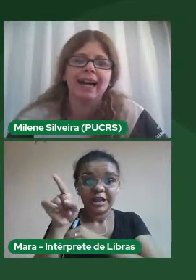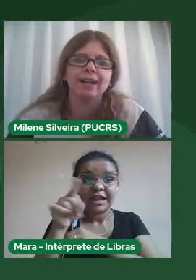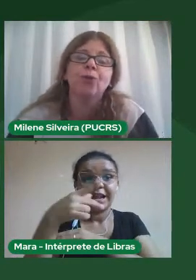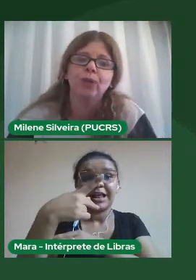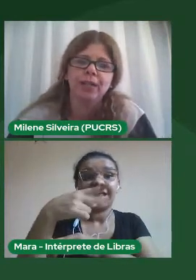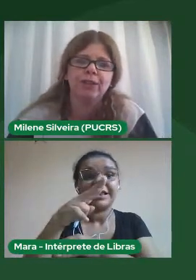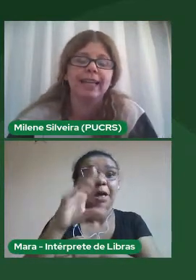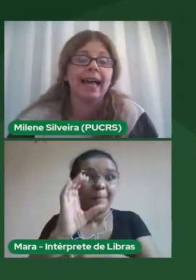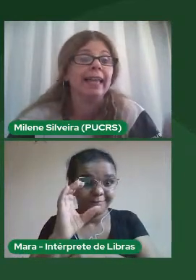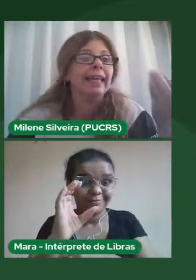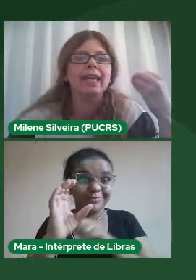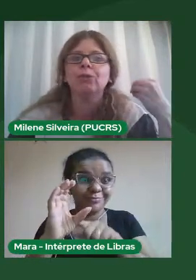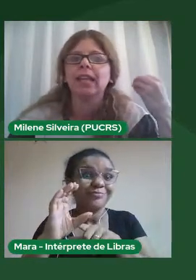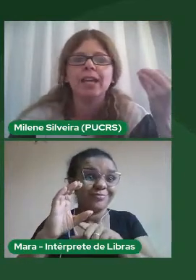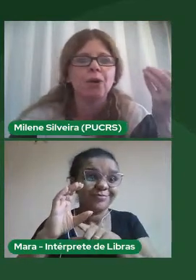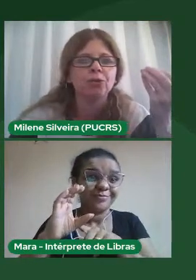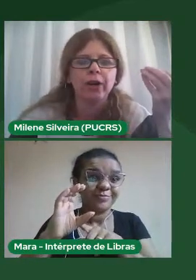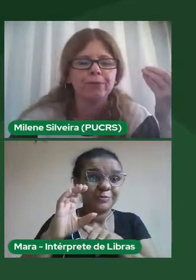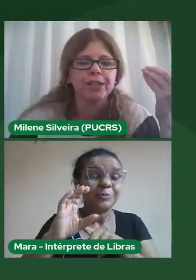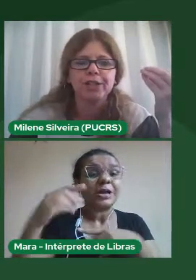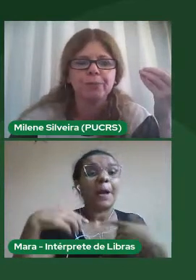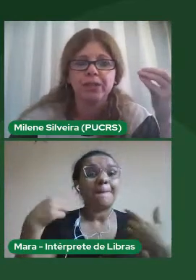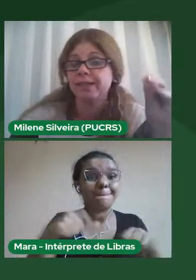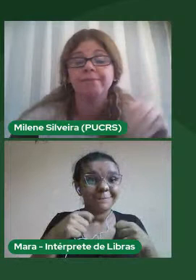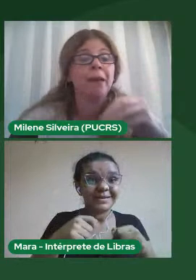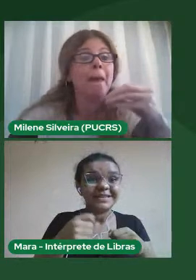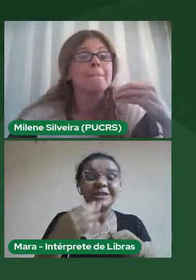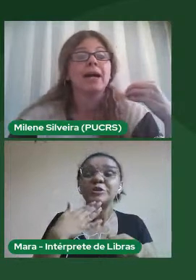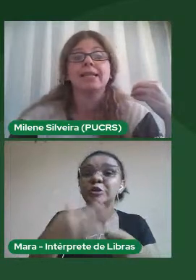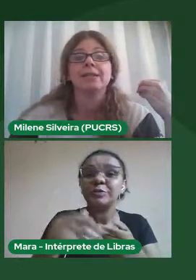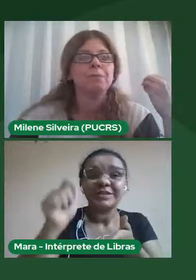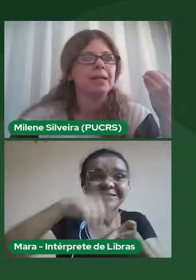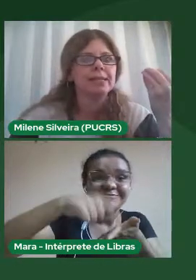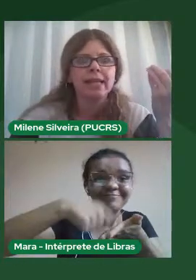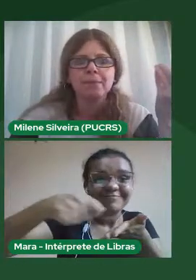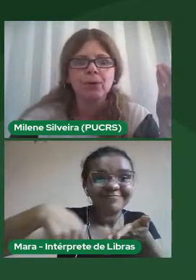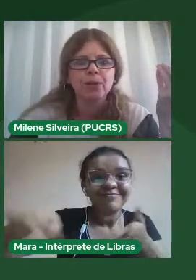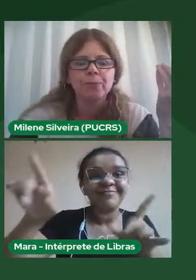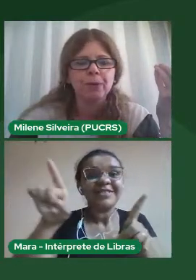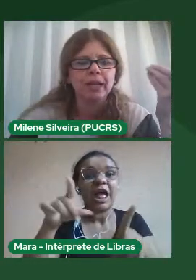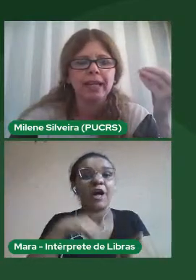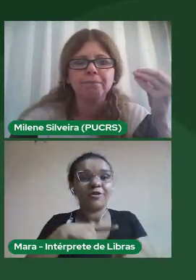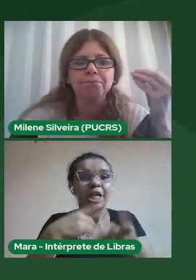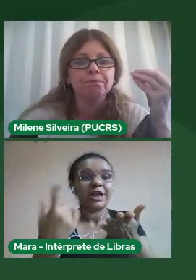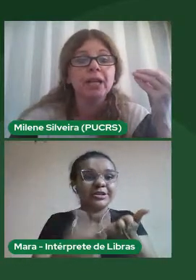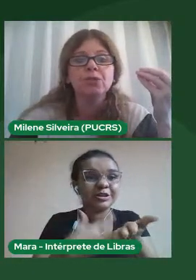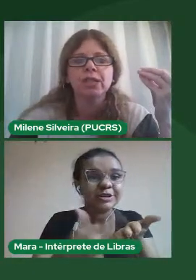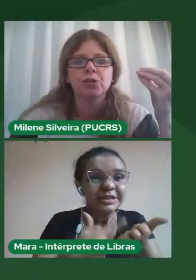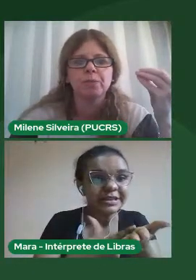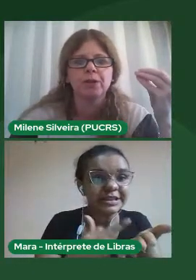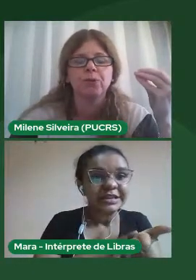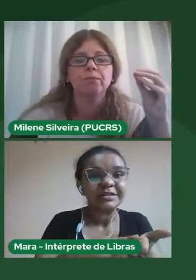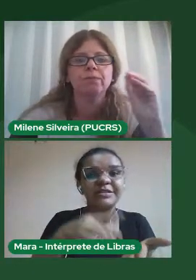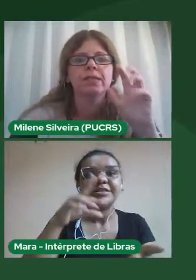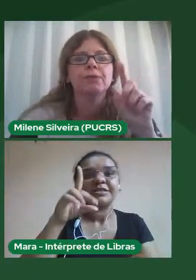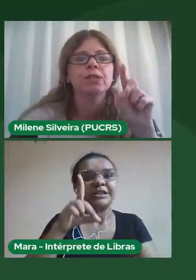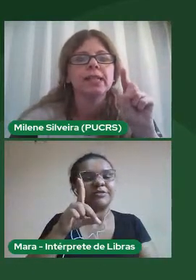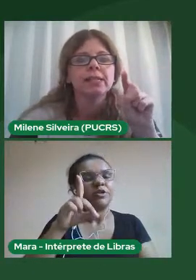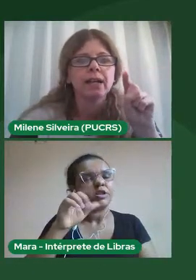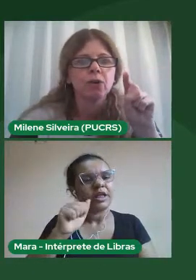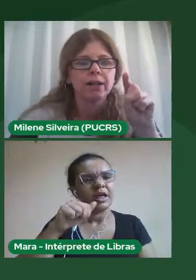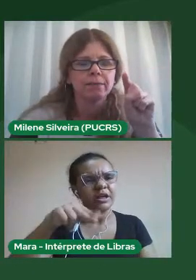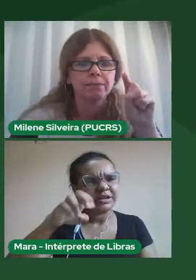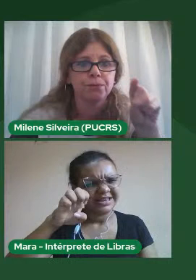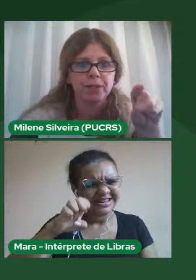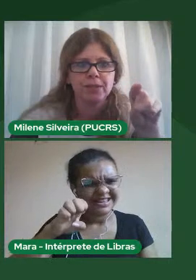precisei carregar o livro até lá. Eu tenho o autógrafo da Jenny Prince, mas eu emprestei meu livro para alguém, não sei onde parou. Se